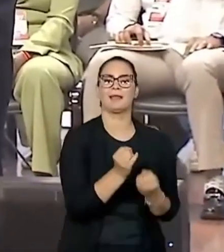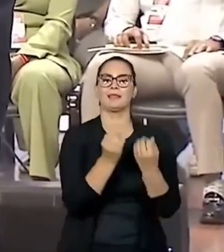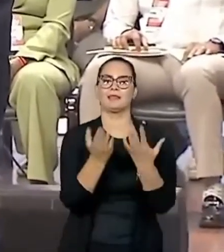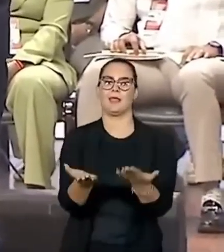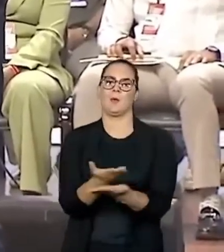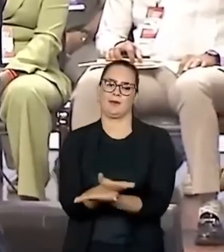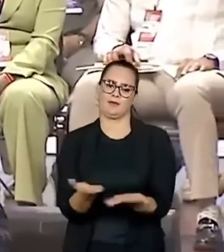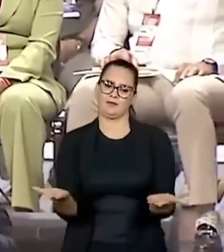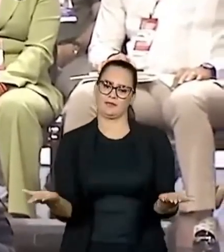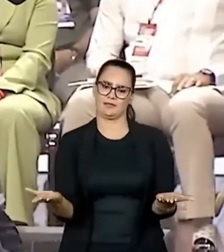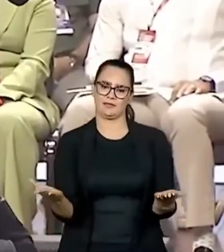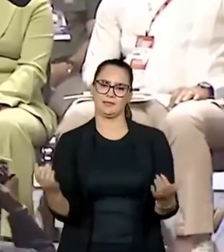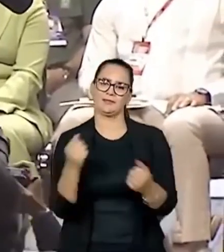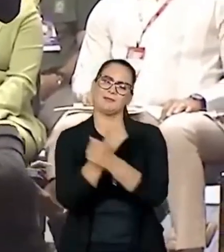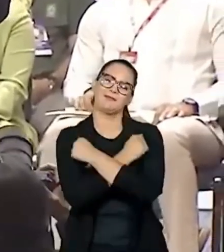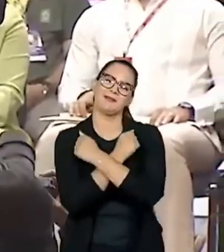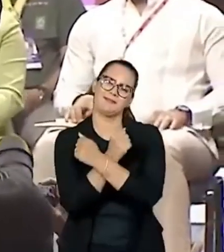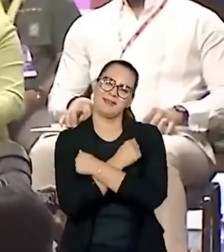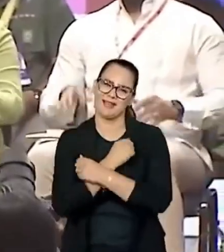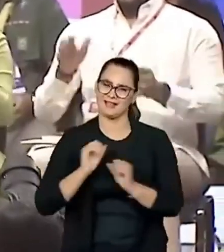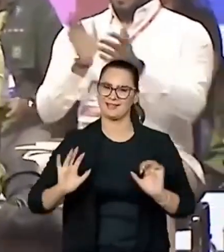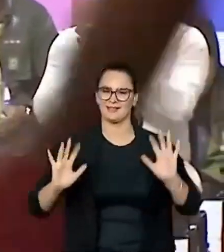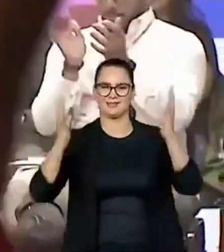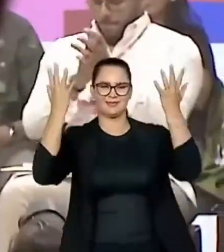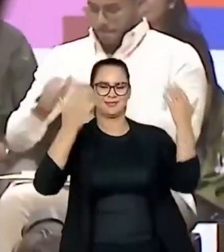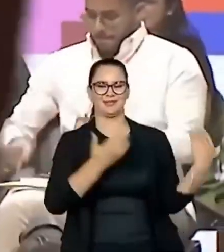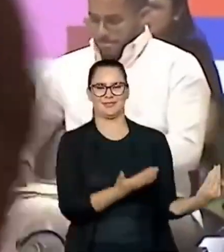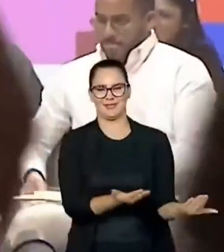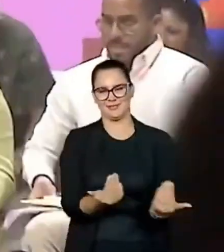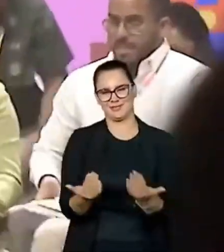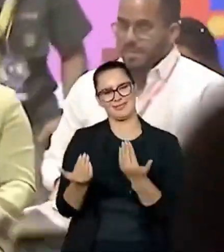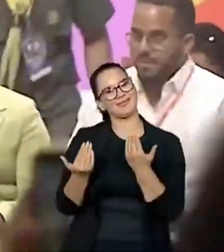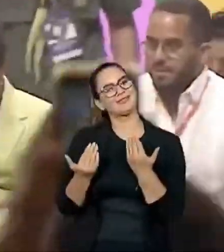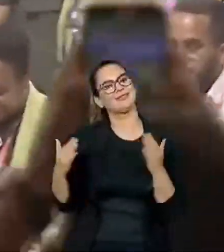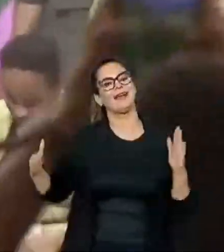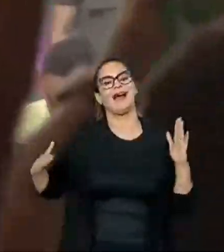para vocês. Um abraço, viva a juventude